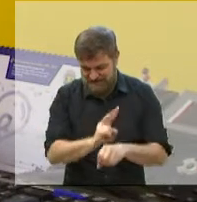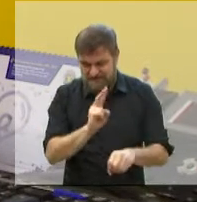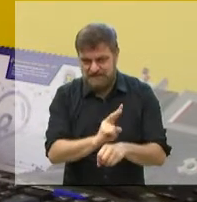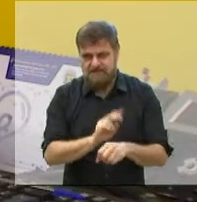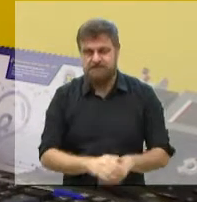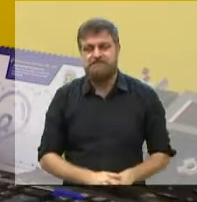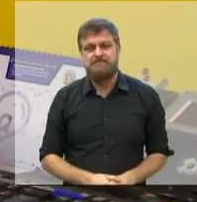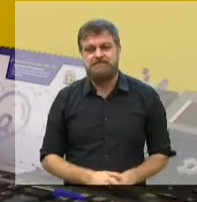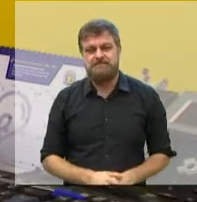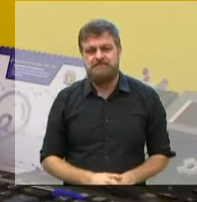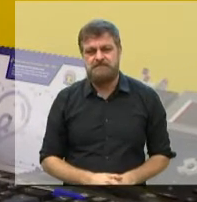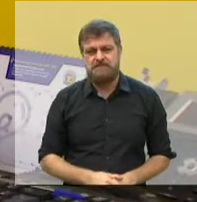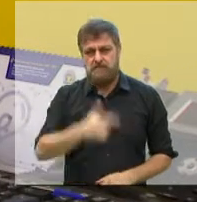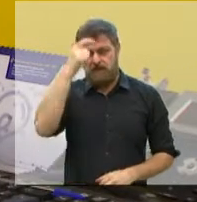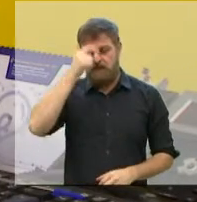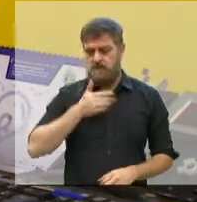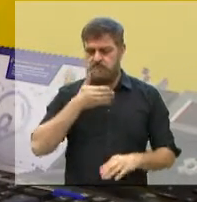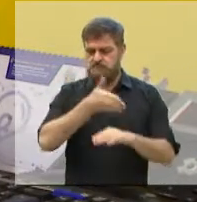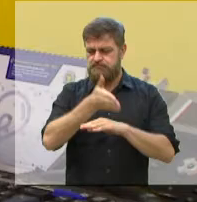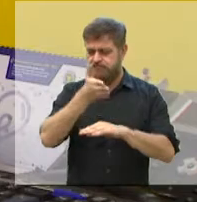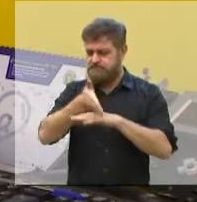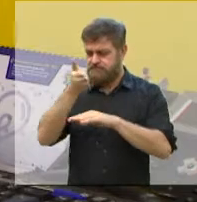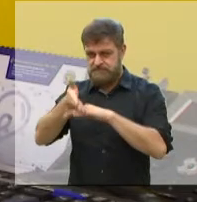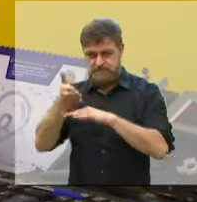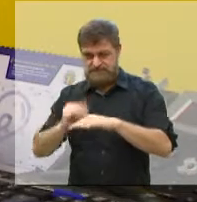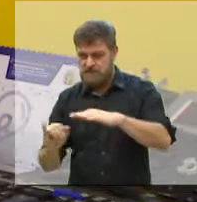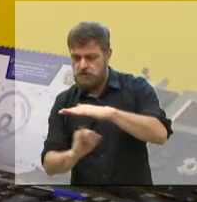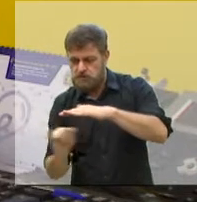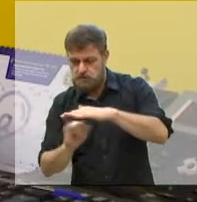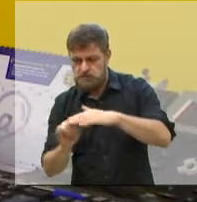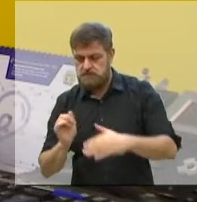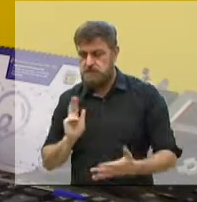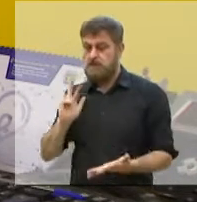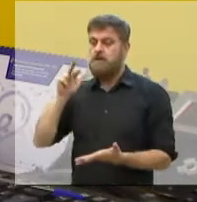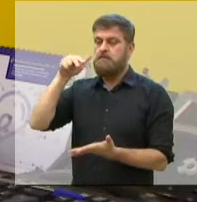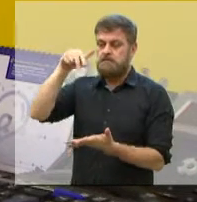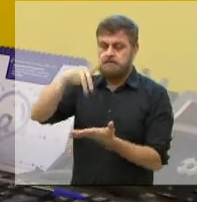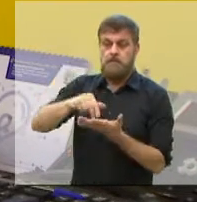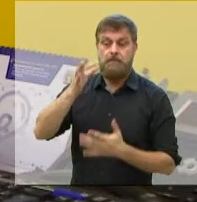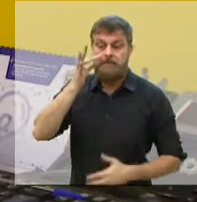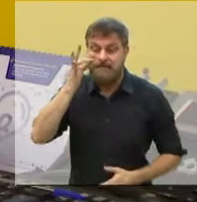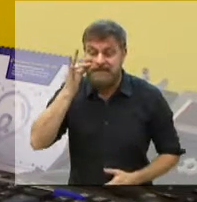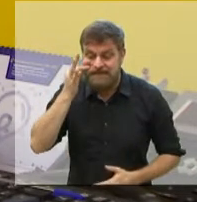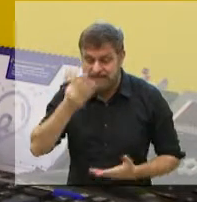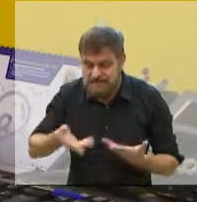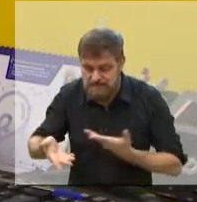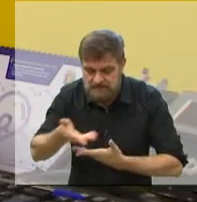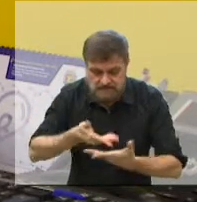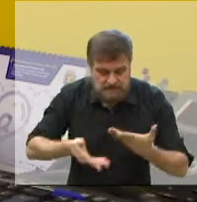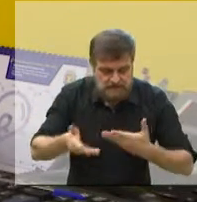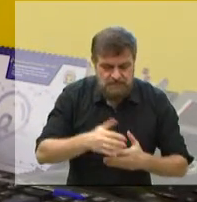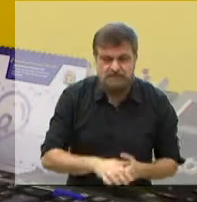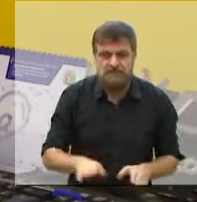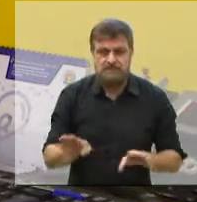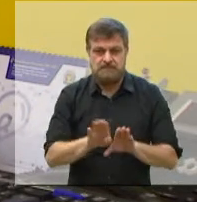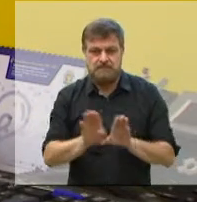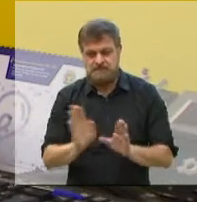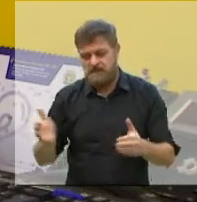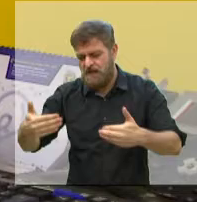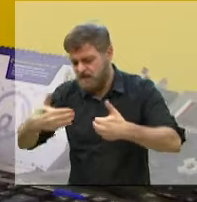ver, eu faço visitações aí constantes em várias instituições que tem, a Dacamp,